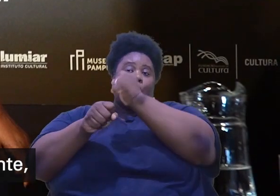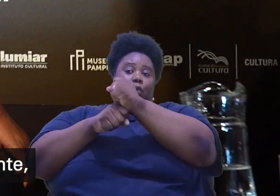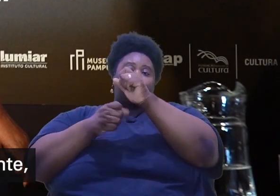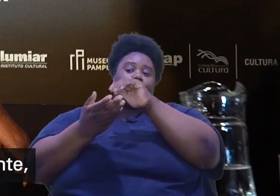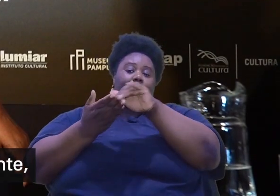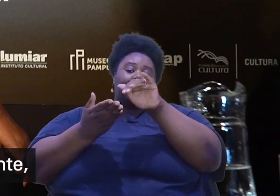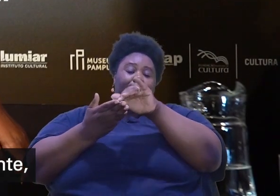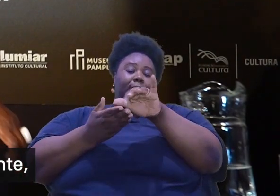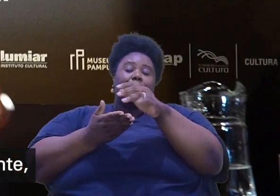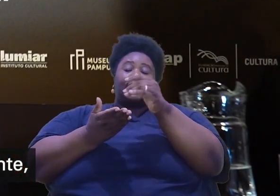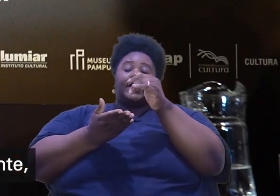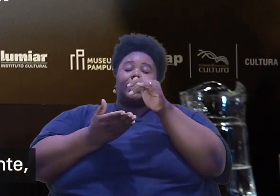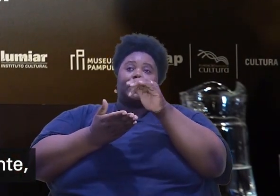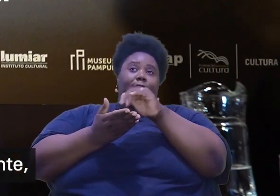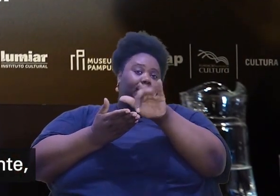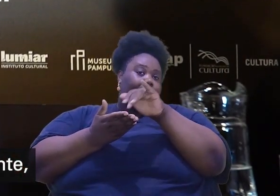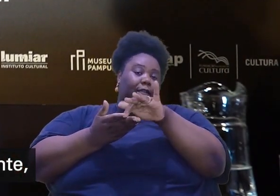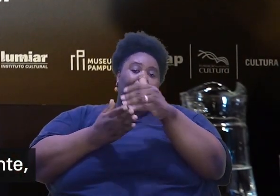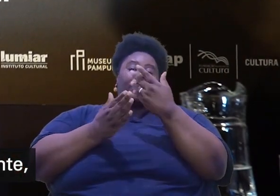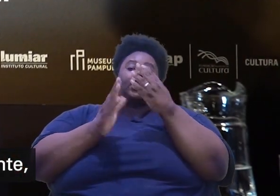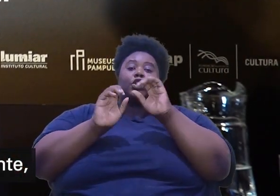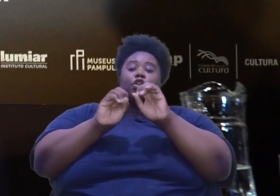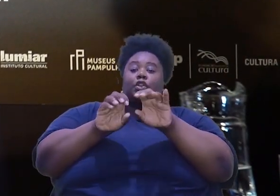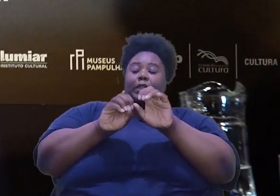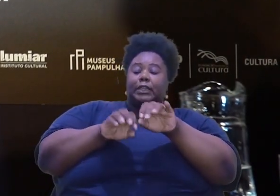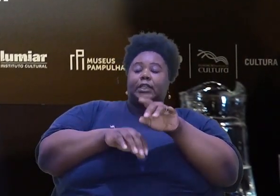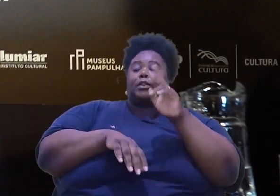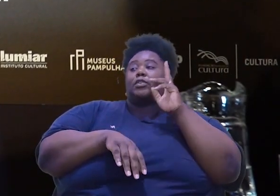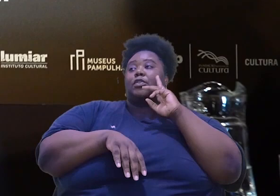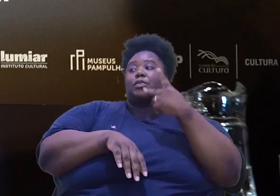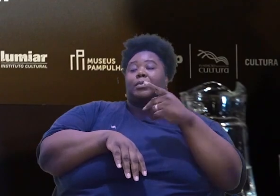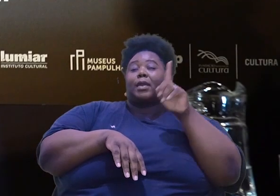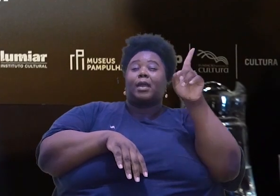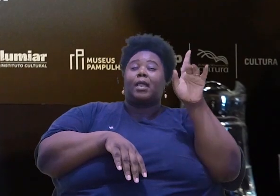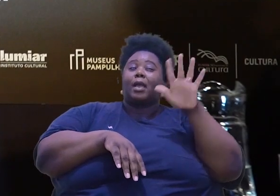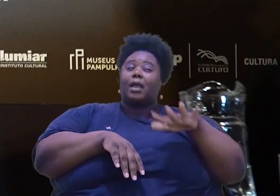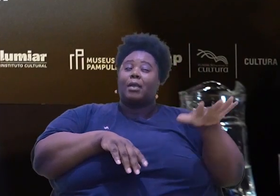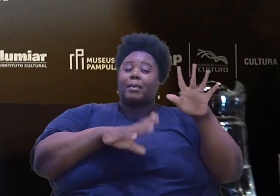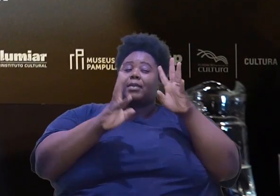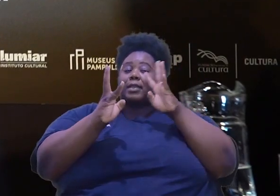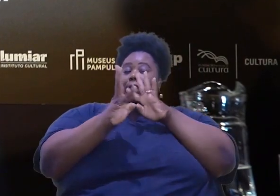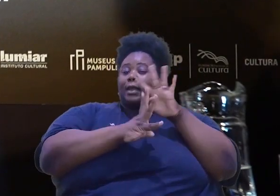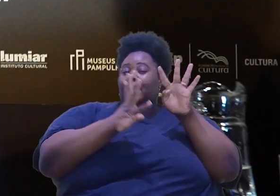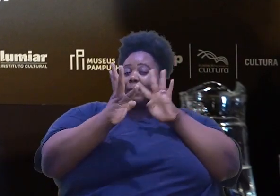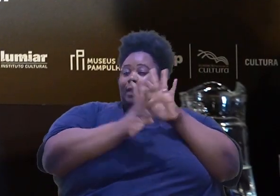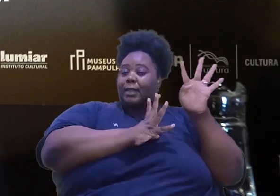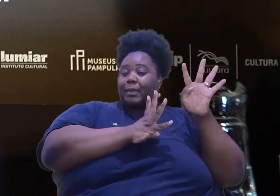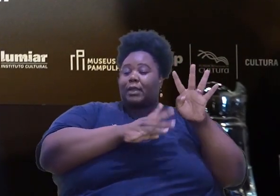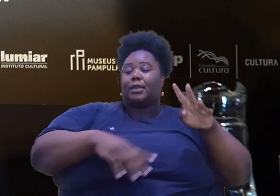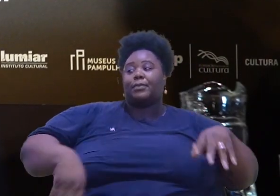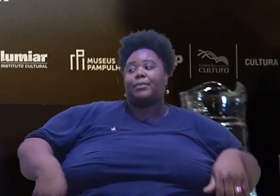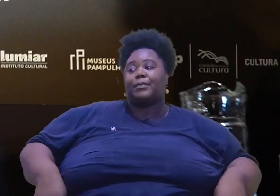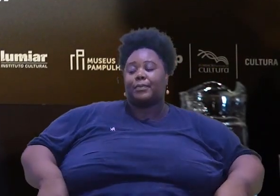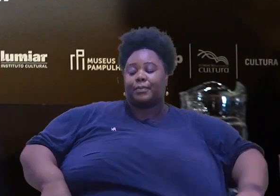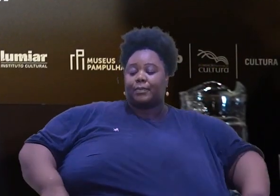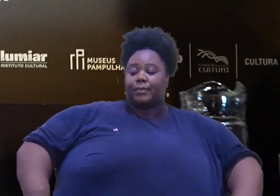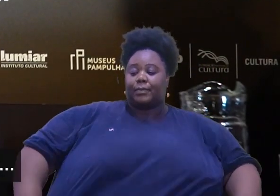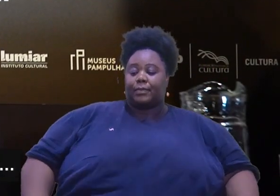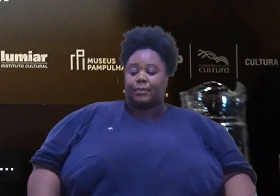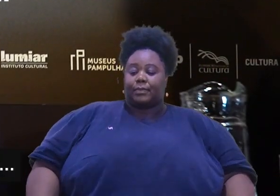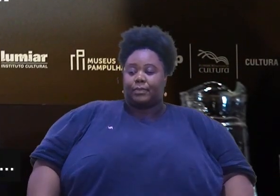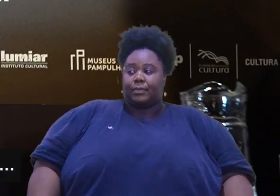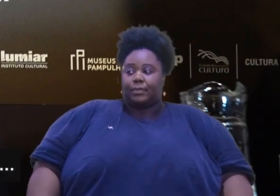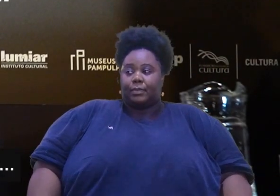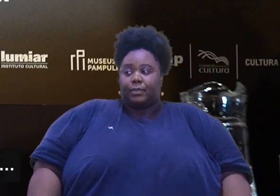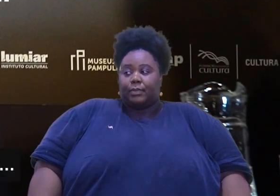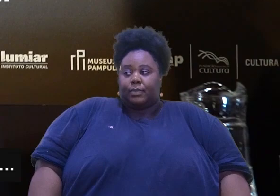de Educação de Belo Horizonte, que era ali na Praça da Liberdade. E quando a gente